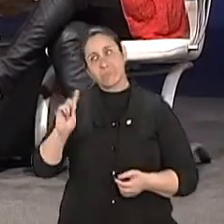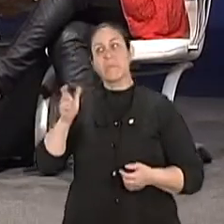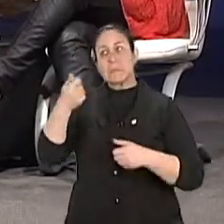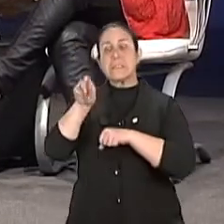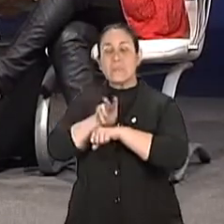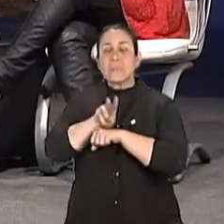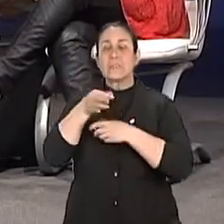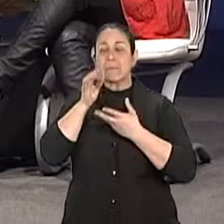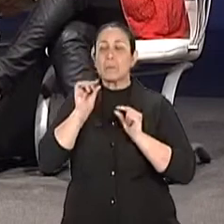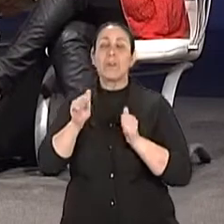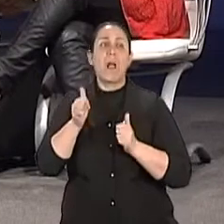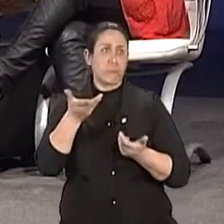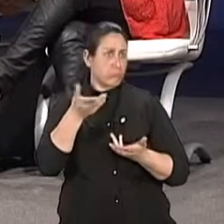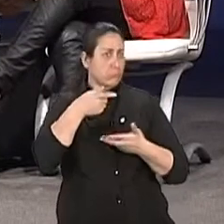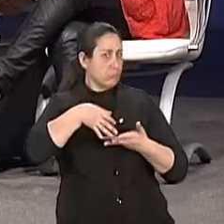cálcio, com certeza, é?